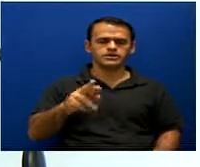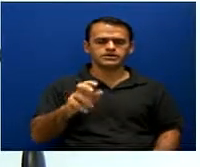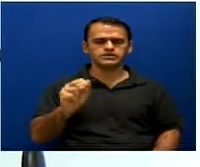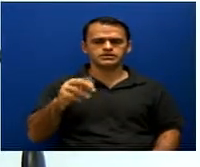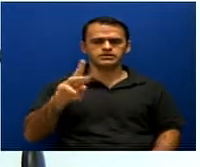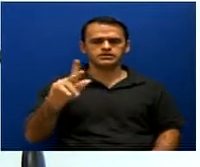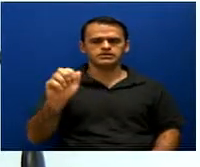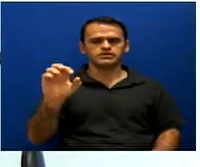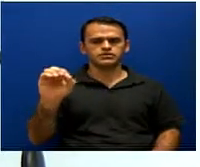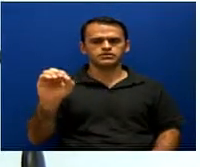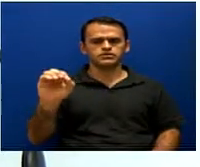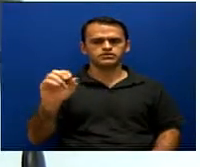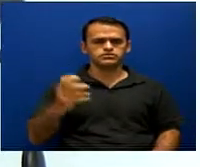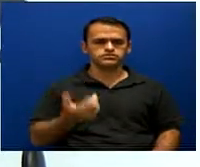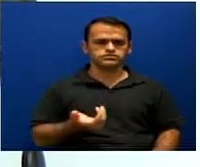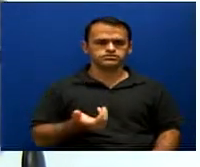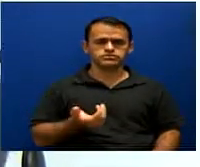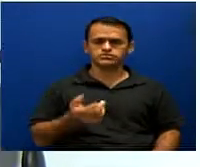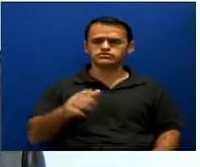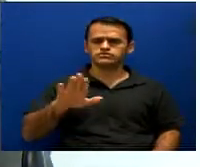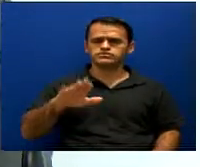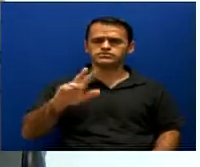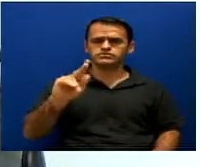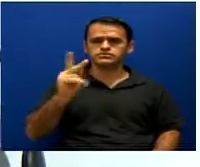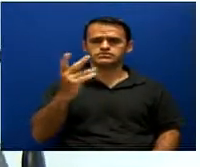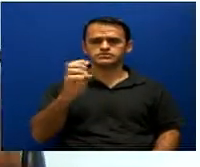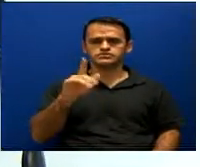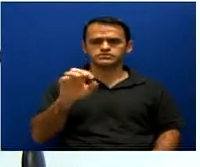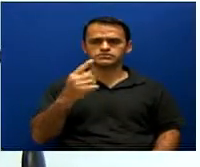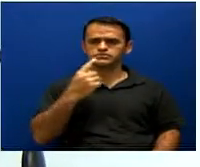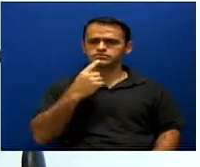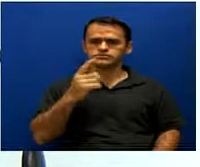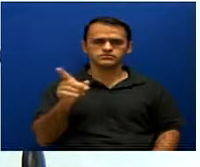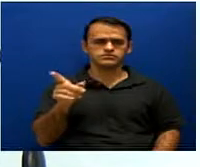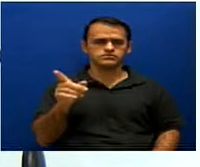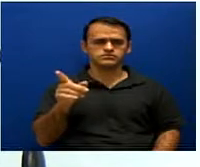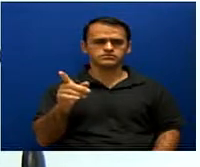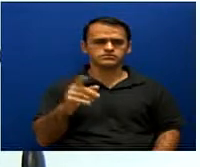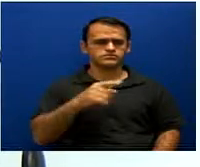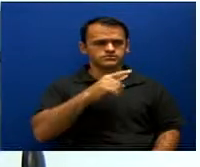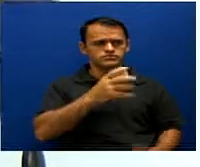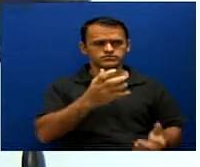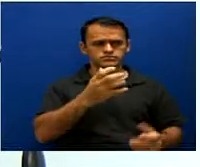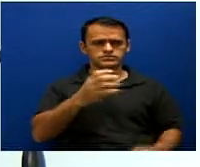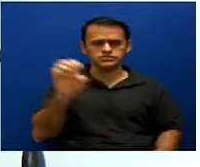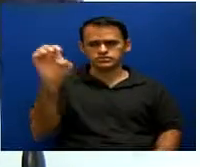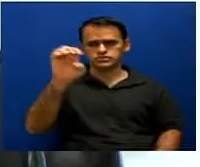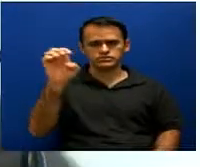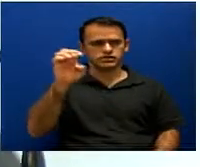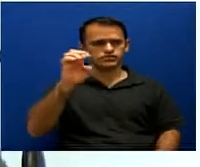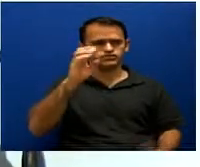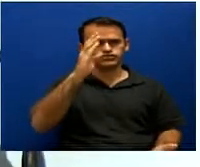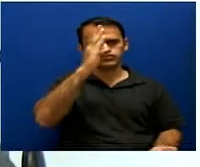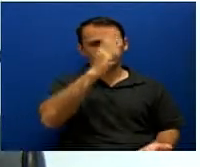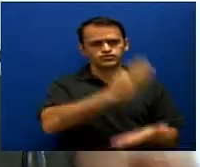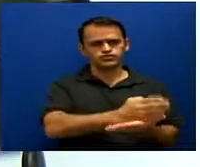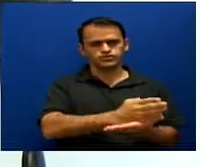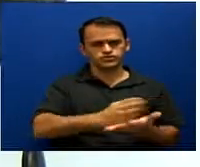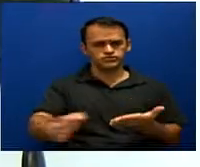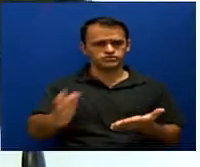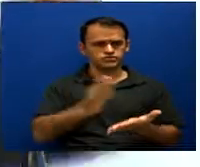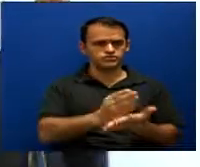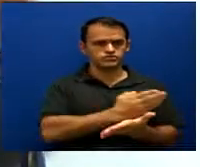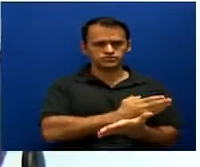essa proposta, vereador Hélio, o munícipe diz, o senhor está querendo dividir nosso Estado, pode voltar para o Maranhão.